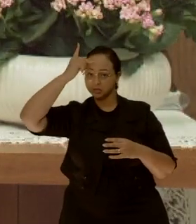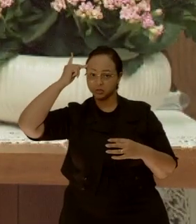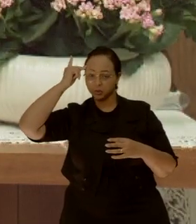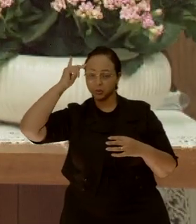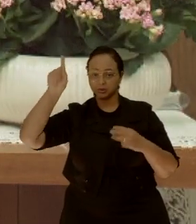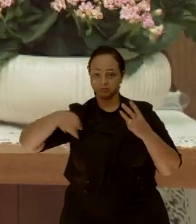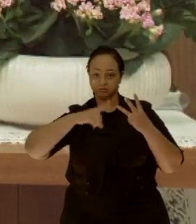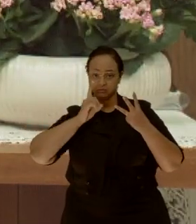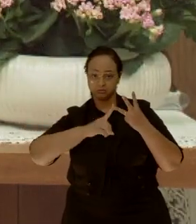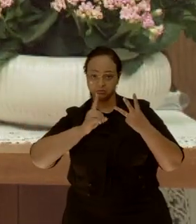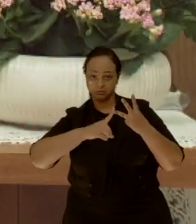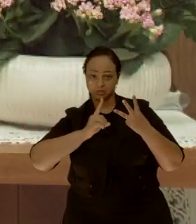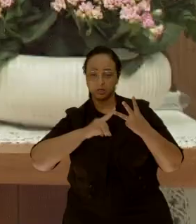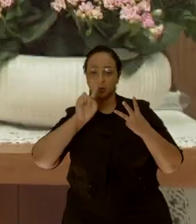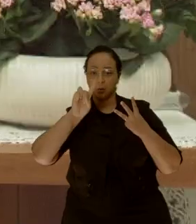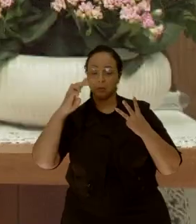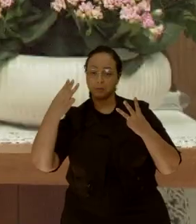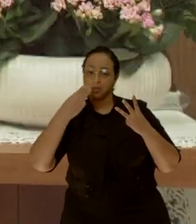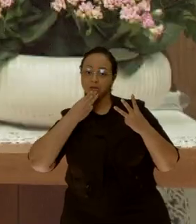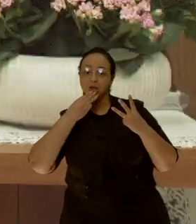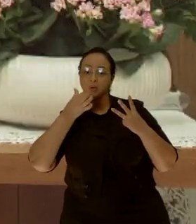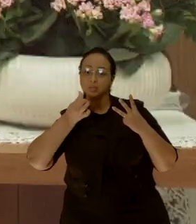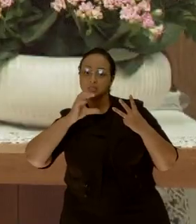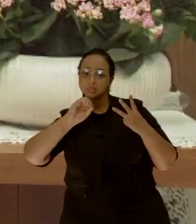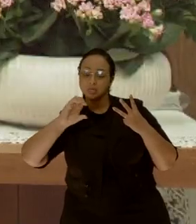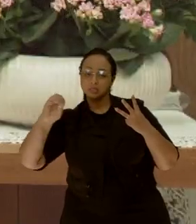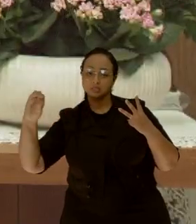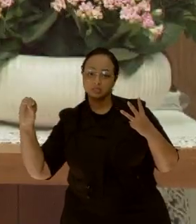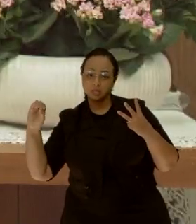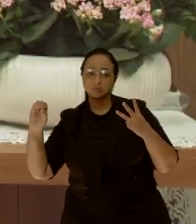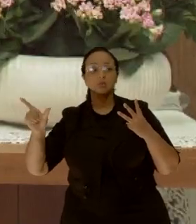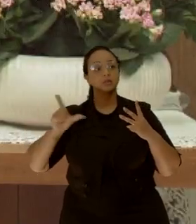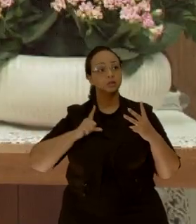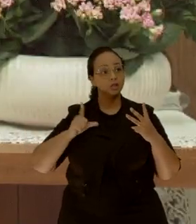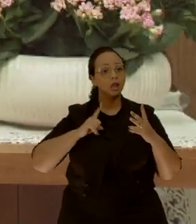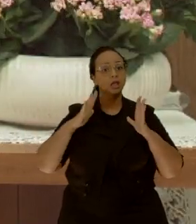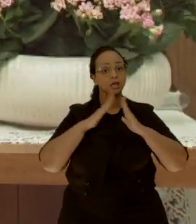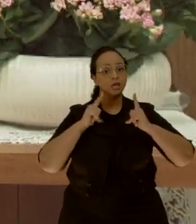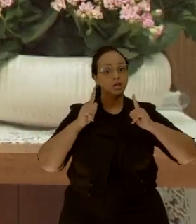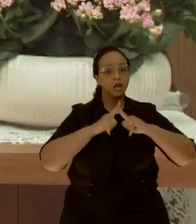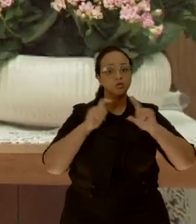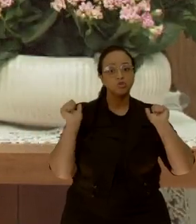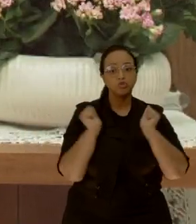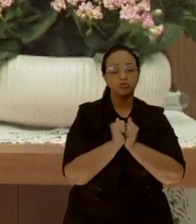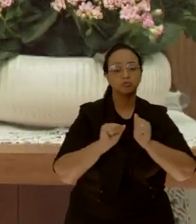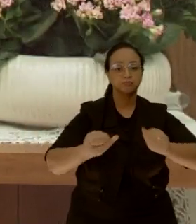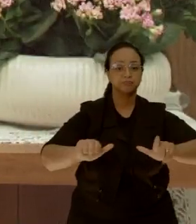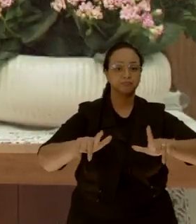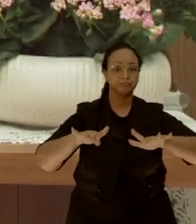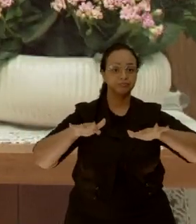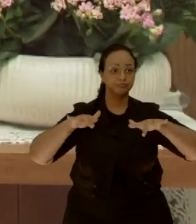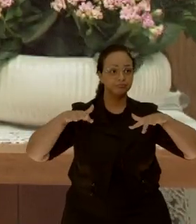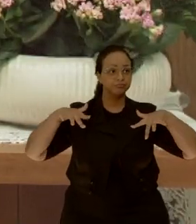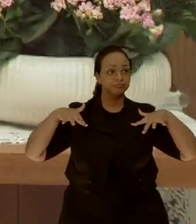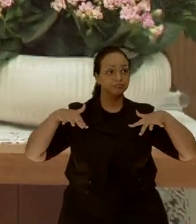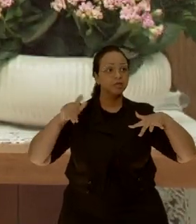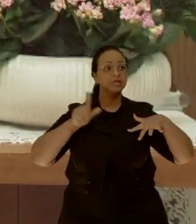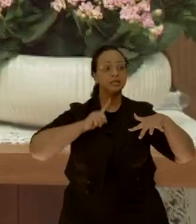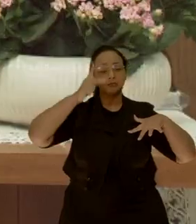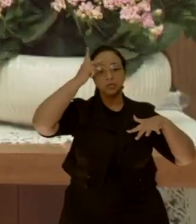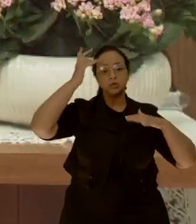Trombetas 3, 1.600.000 pessoas. Sem contar as igrejas que estavam reunidas. Os irmãos estão entendendo? Gente de